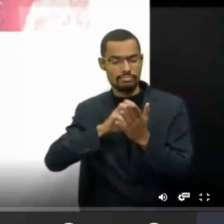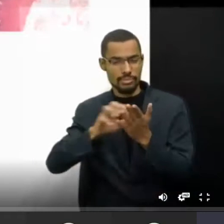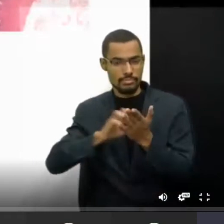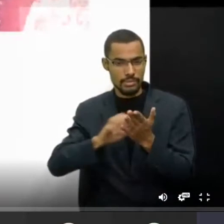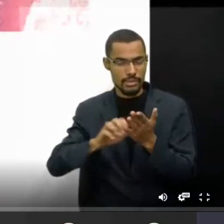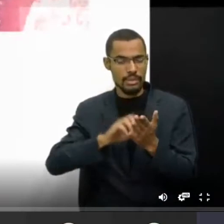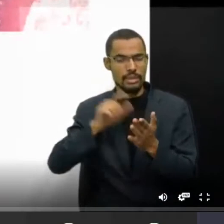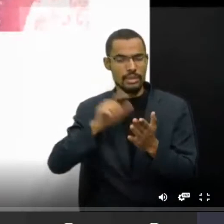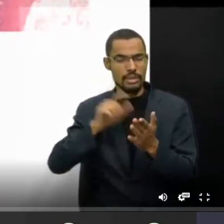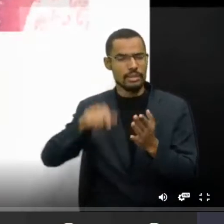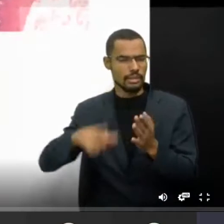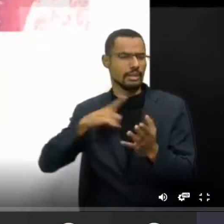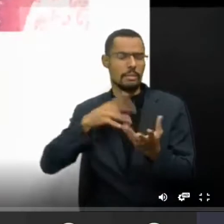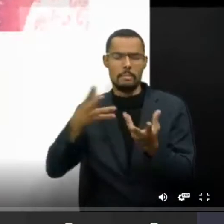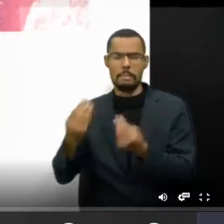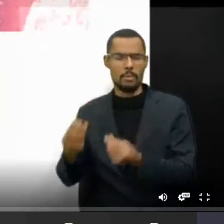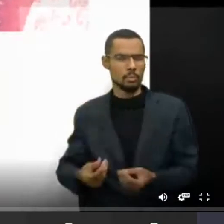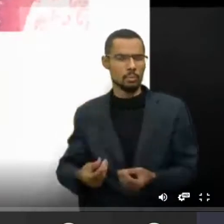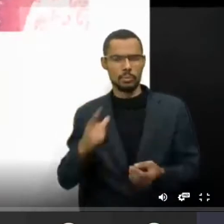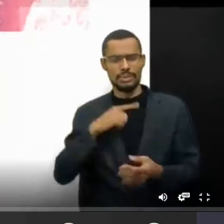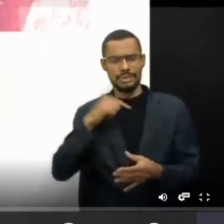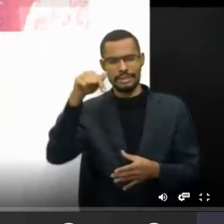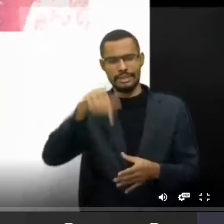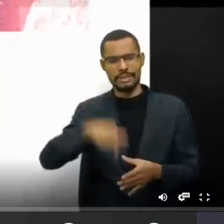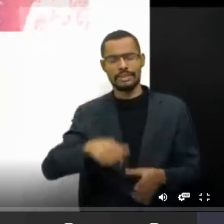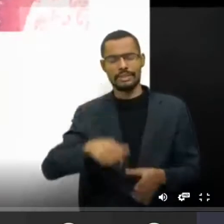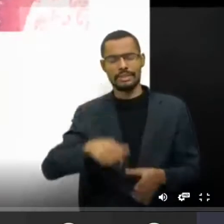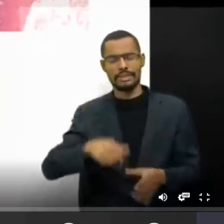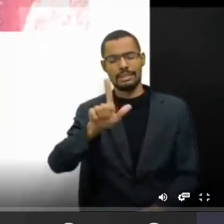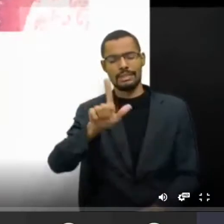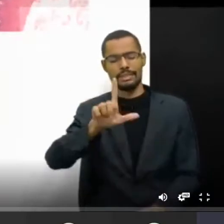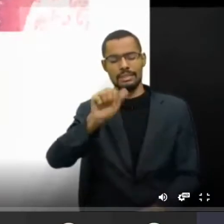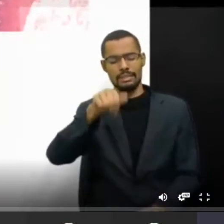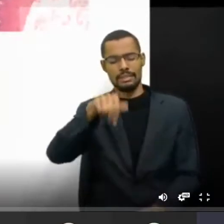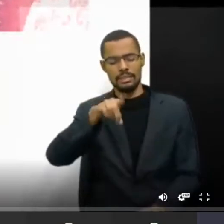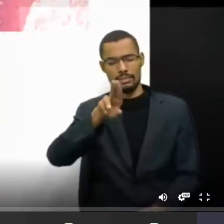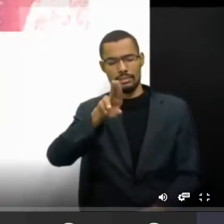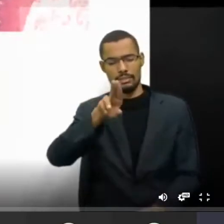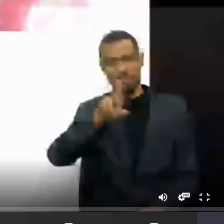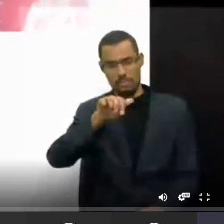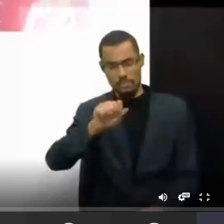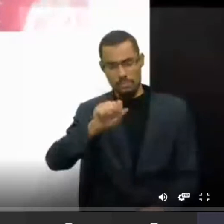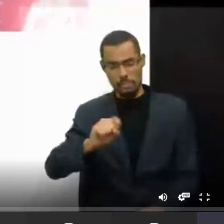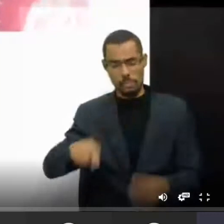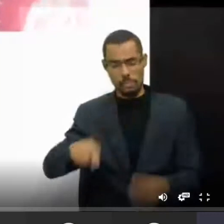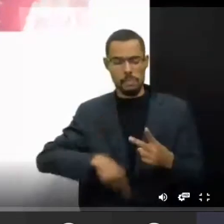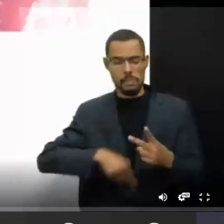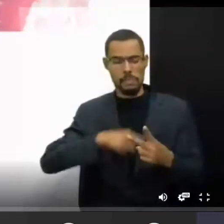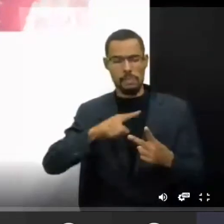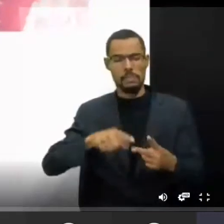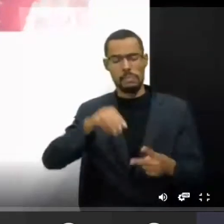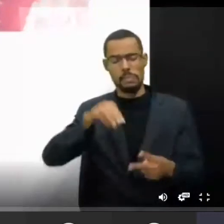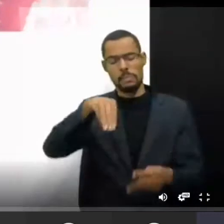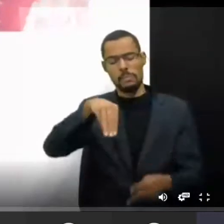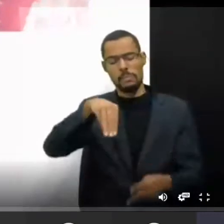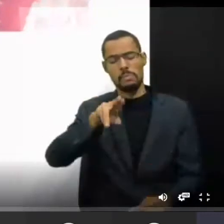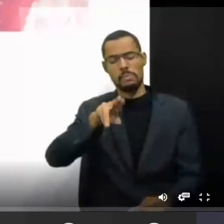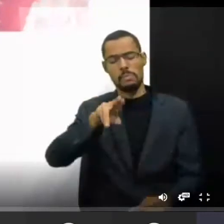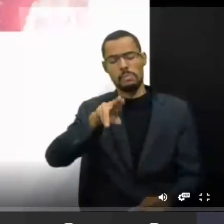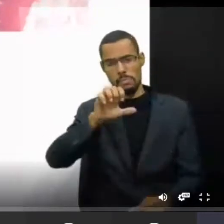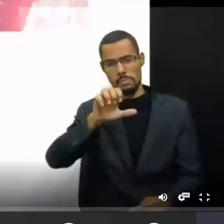Então, uma região muito rica em glândulas. Nós temos aqui a região de mucosa.